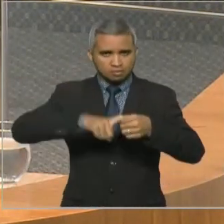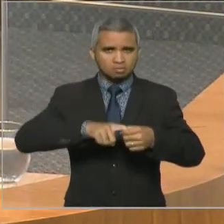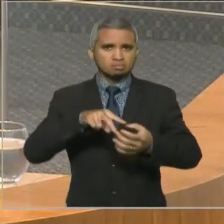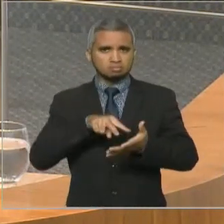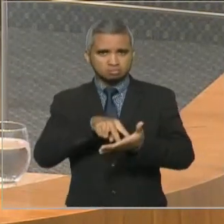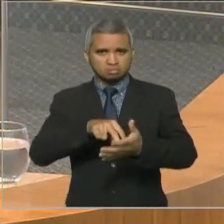um grande abraço a todos. aí aí e aí Obrigado.